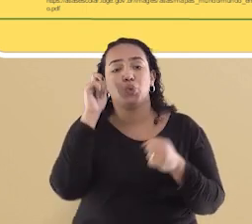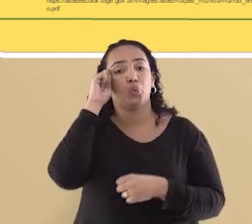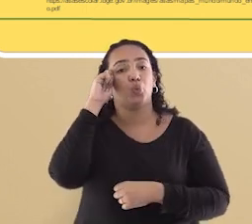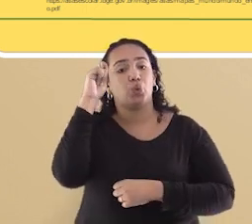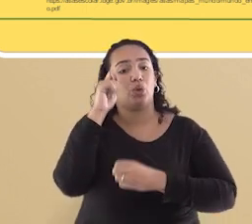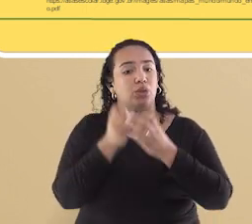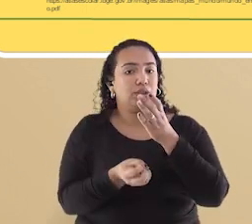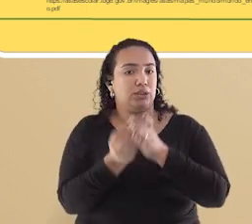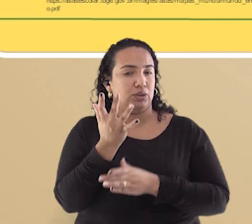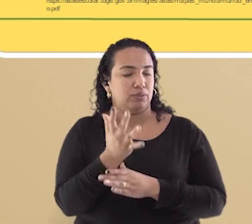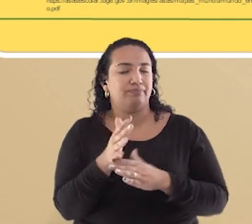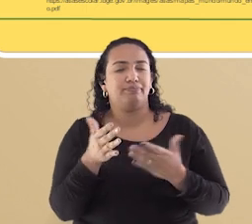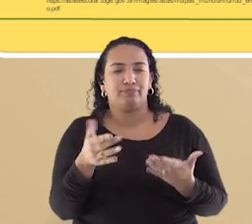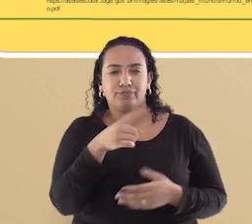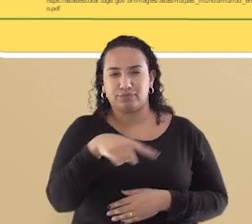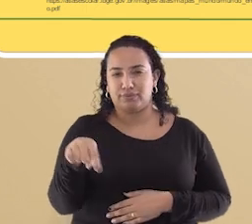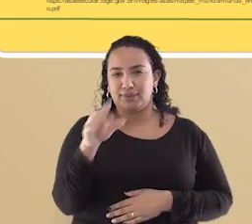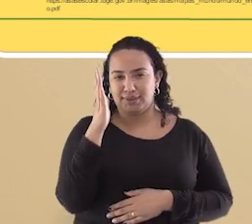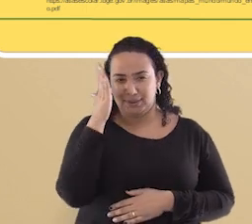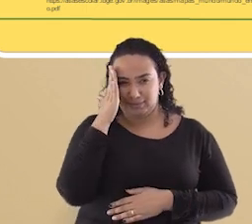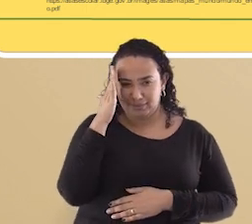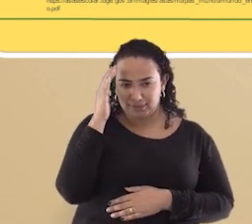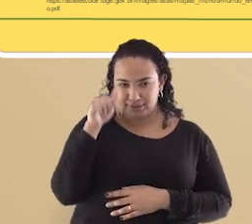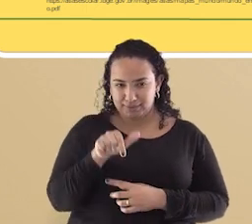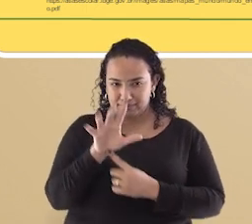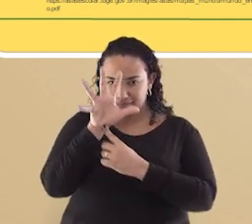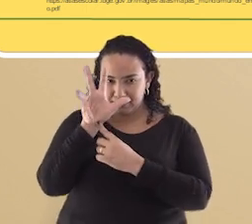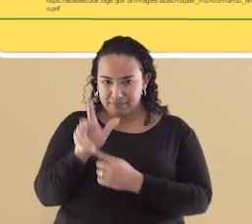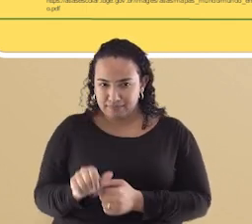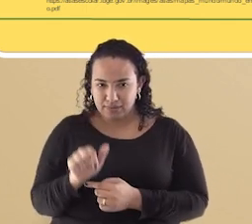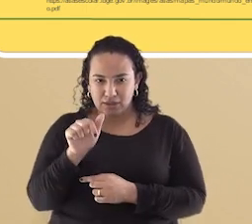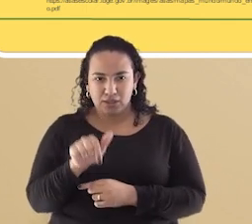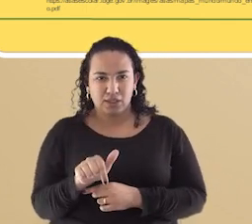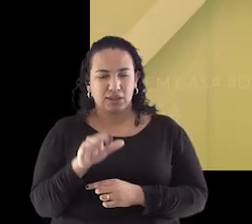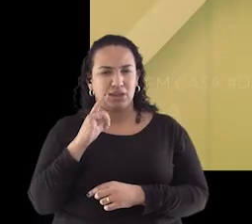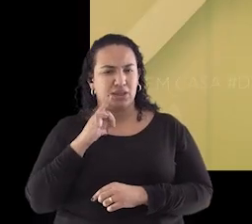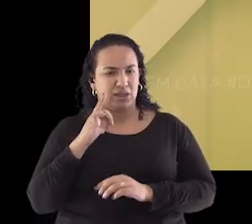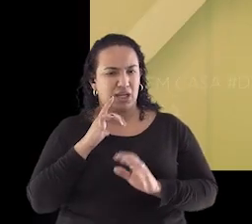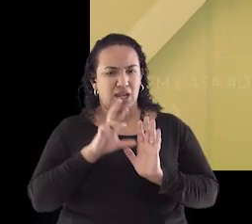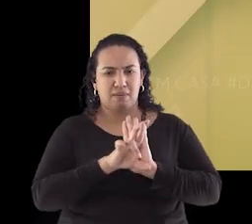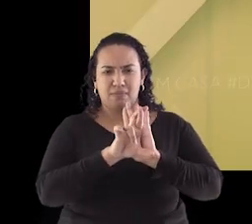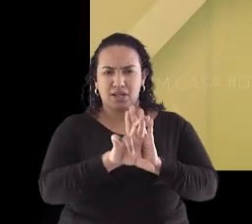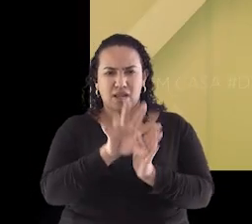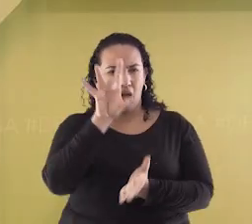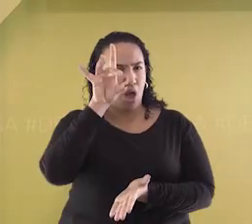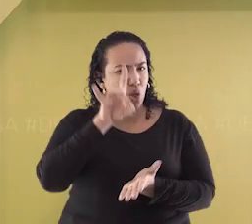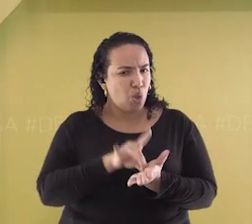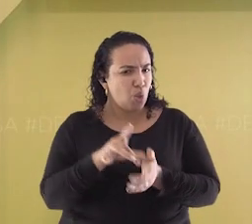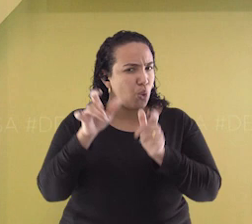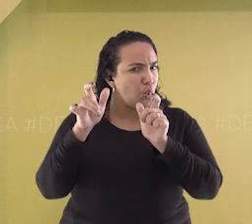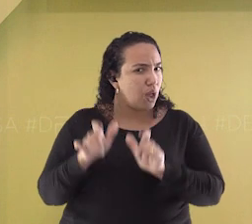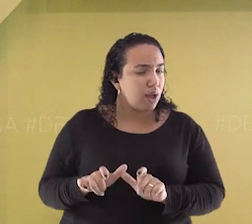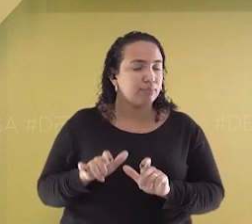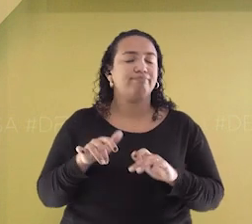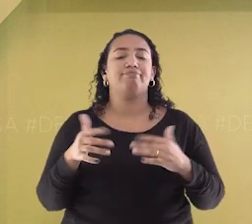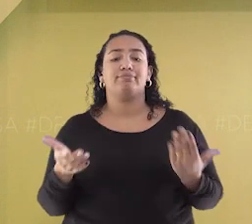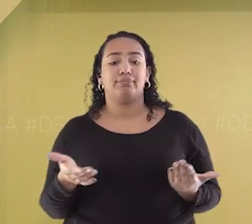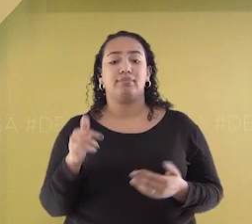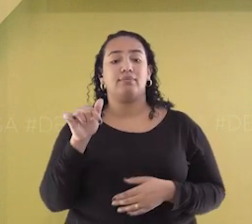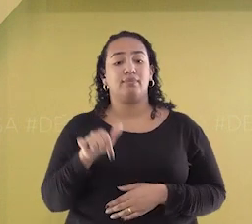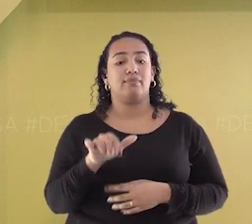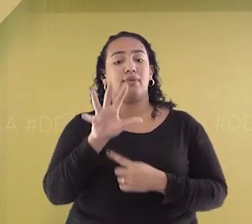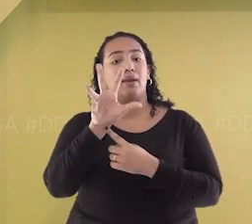construí-lo. Você sabia que nenhum mapa é a representação totalmente real de um lugar? Sempre haverá no